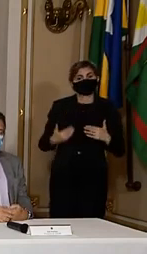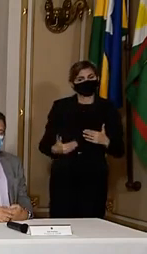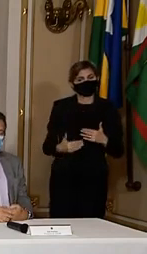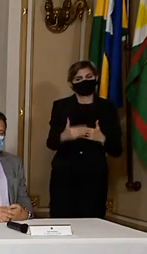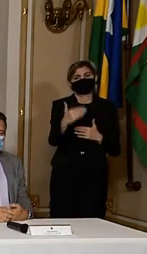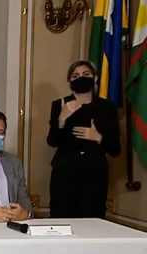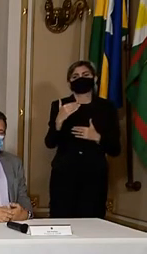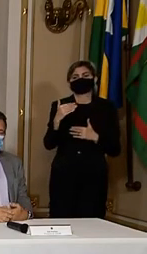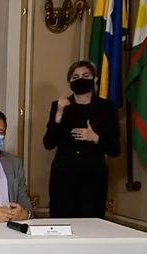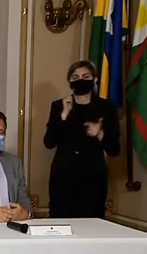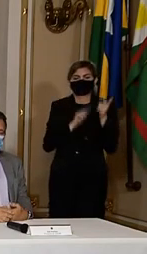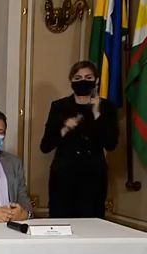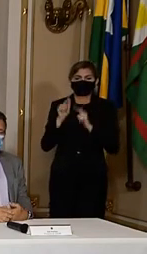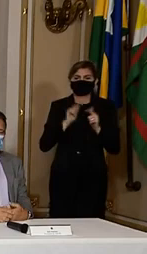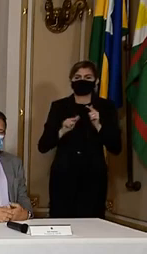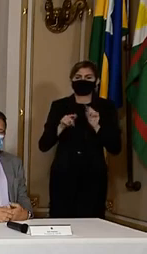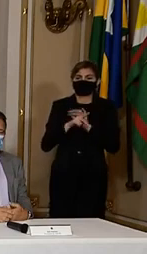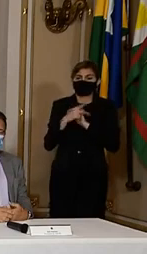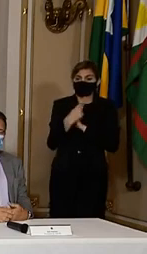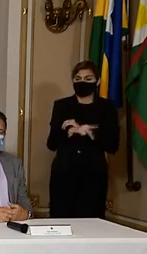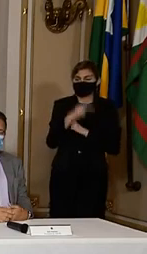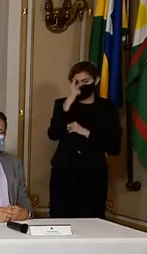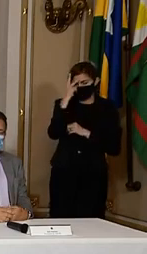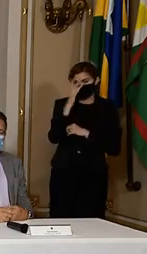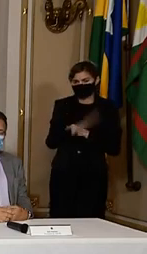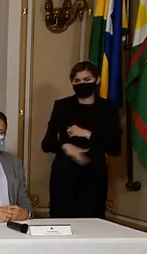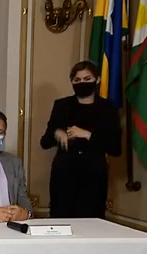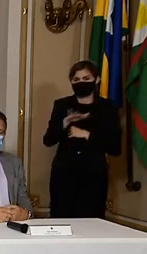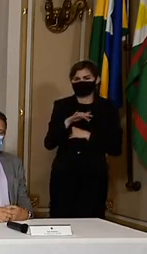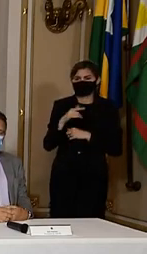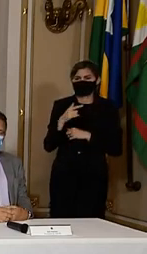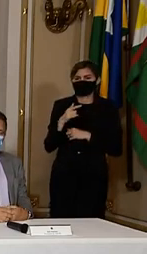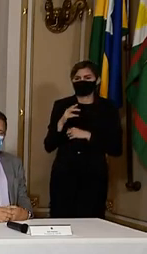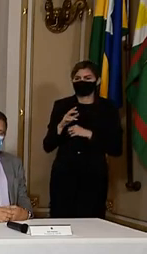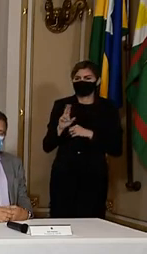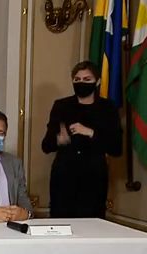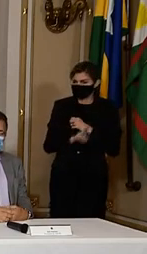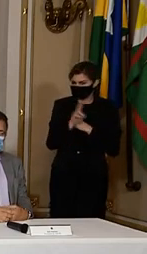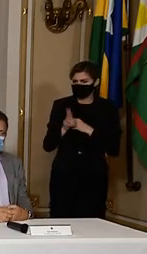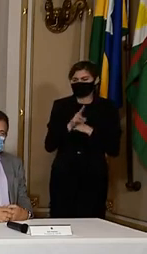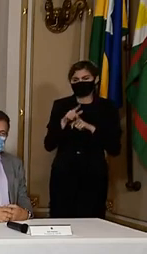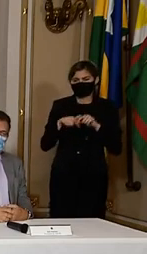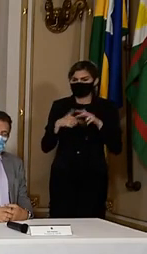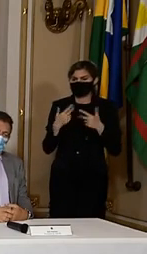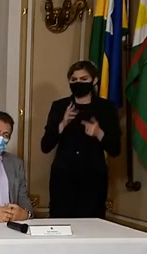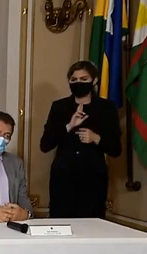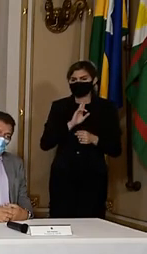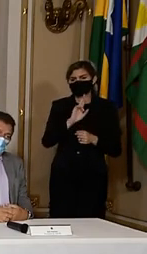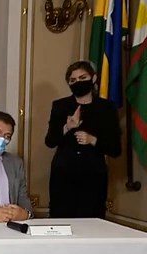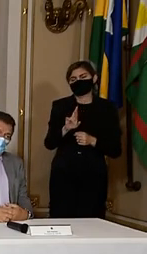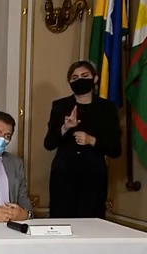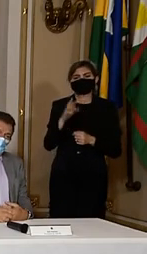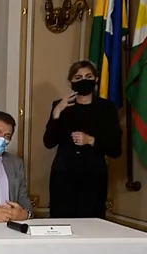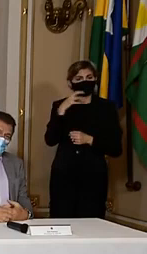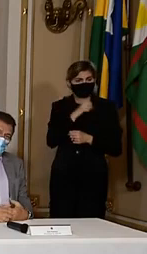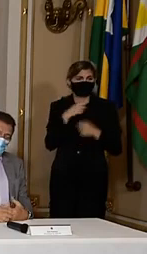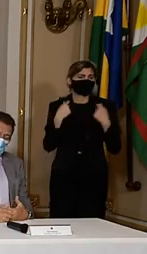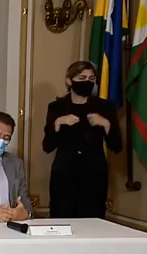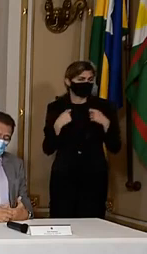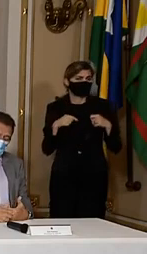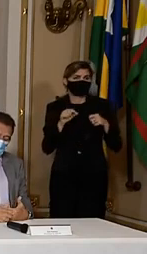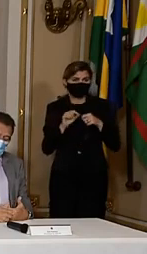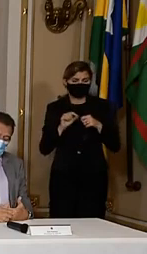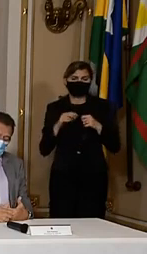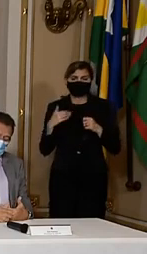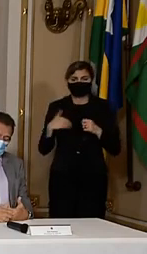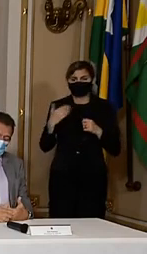vamos dar condições das próprias pessoas gerirem esses recursos e dá respostas mais rápidas ao que precisa ser feito